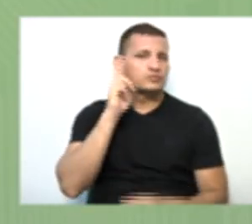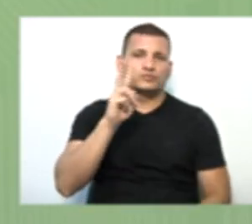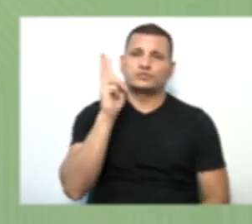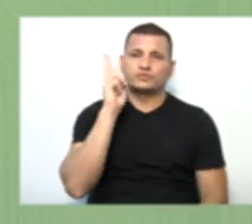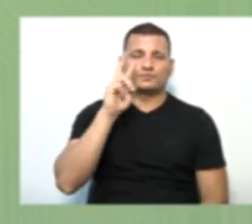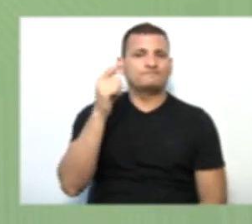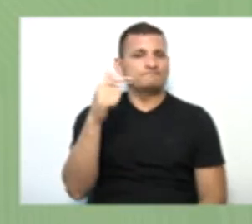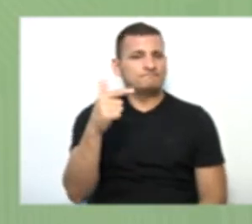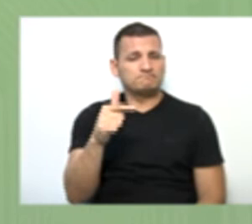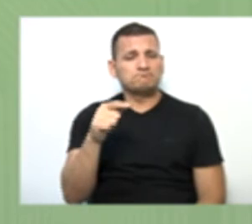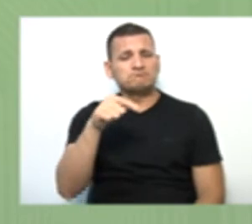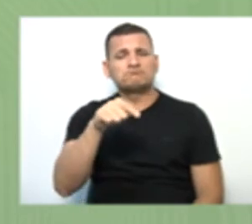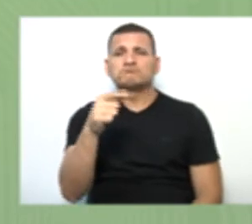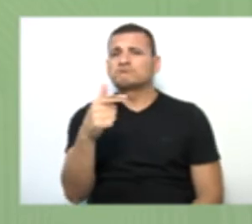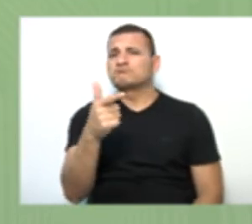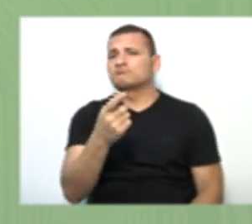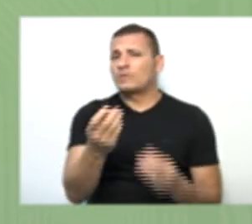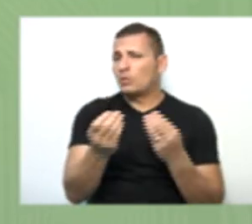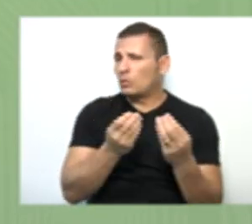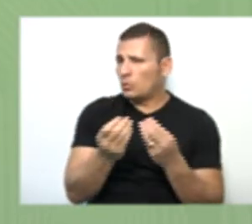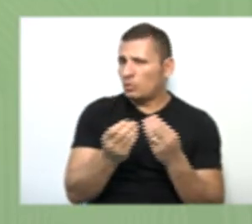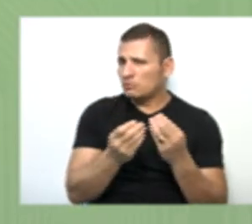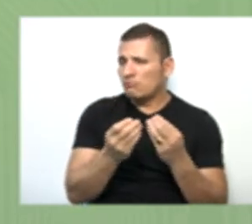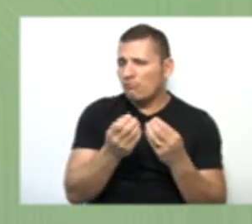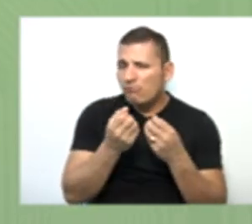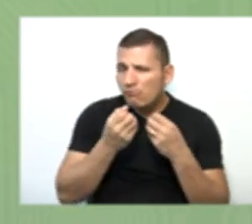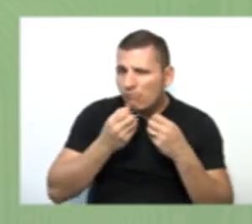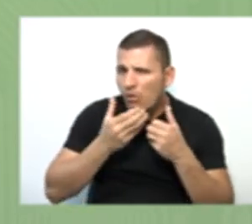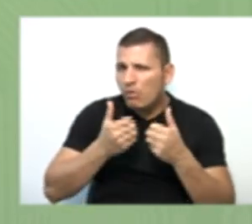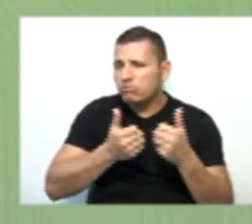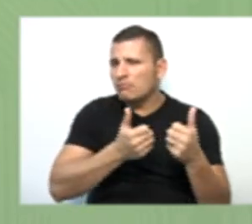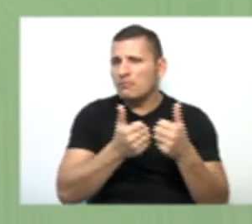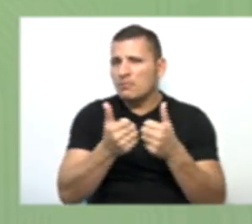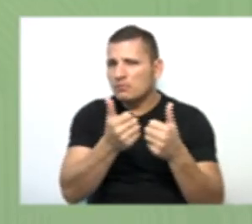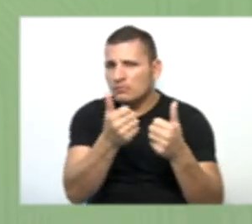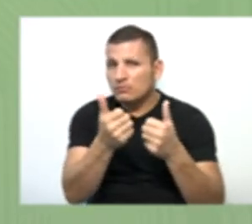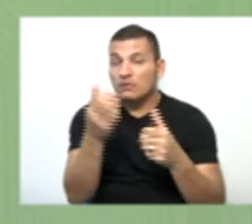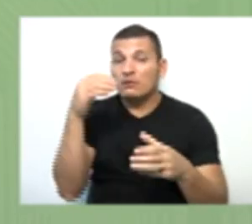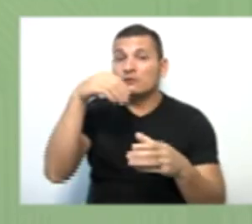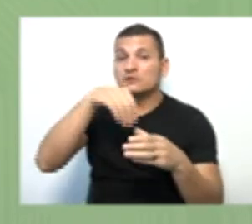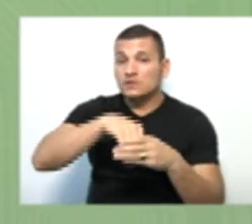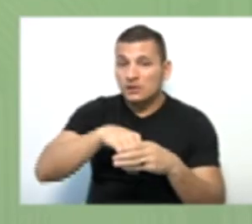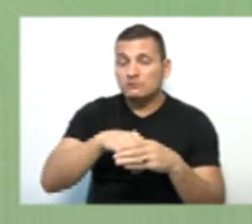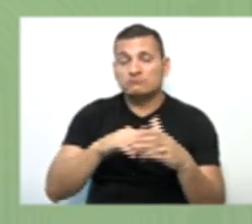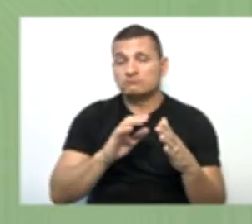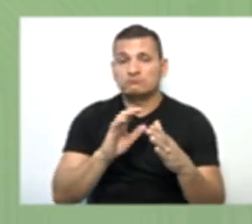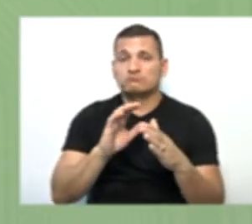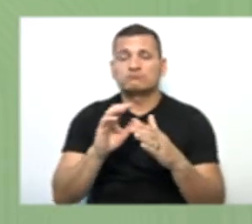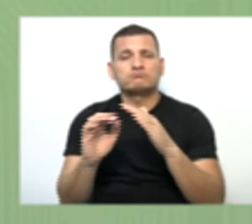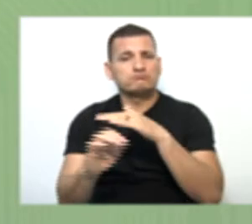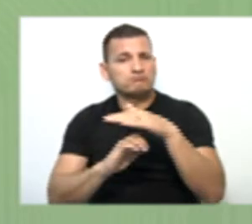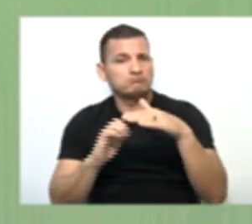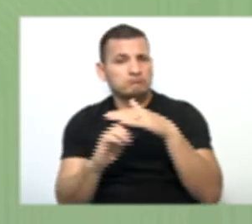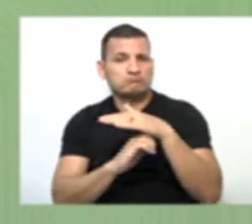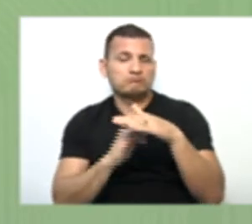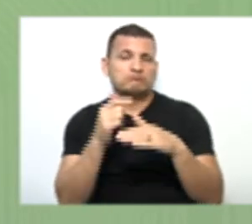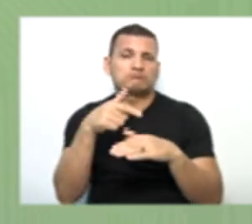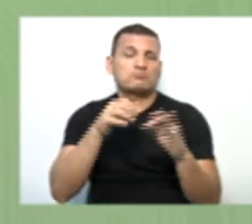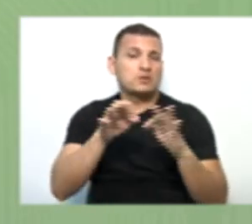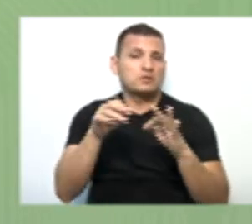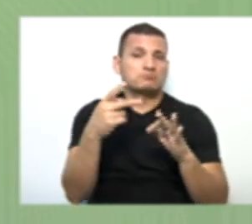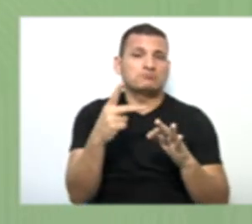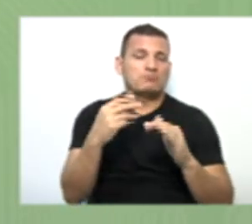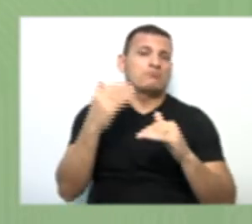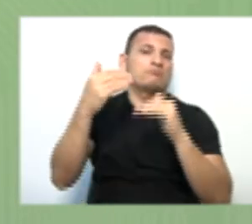mínimas condições de sobreviver no mercado atual e de planejar o seu crescimento. Por quê? Porque